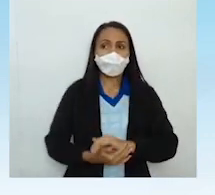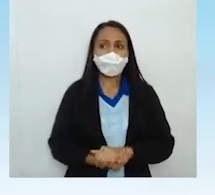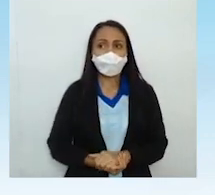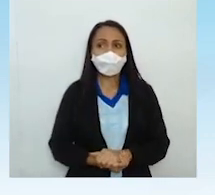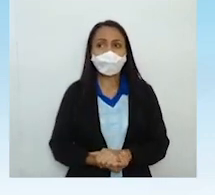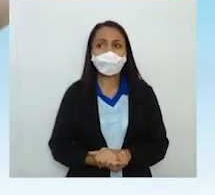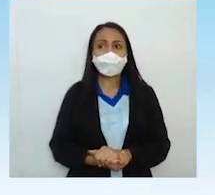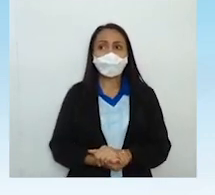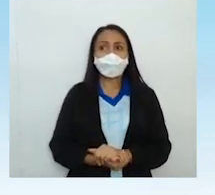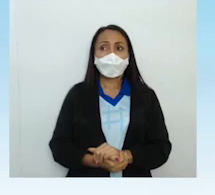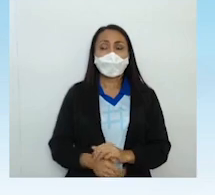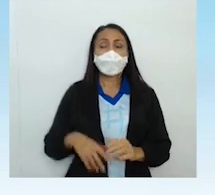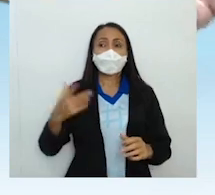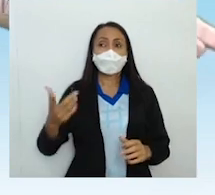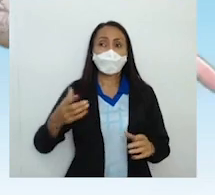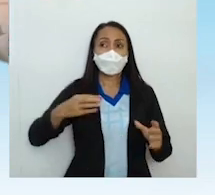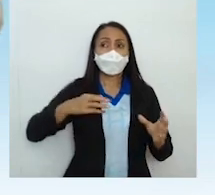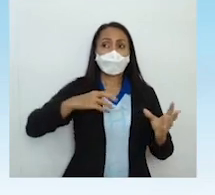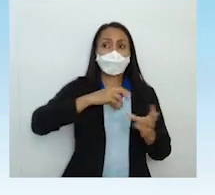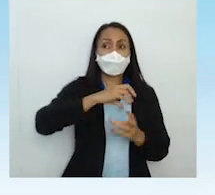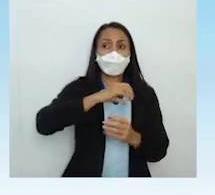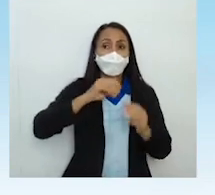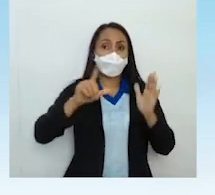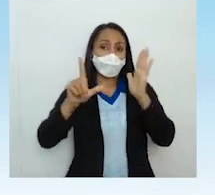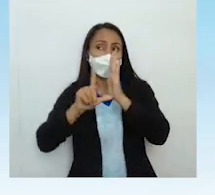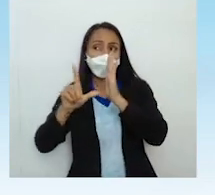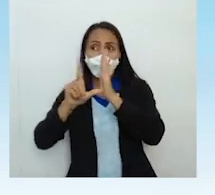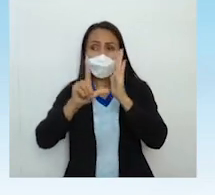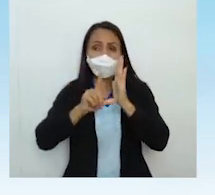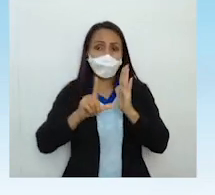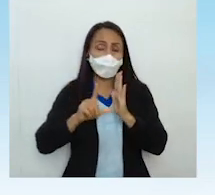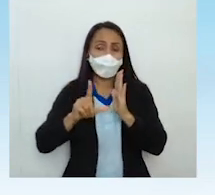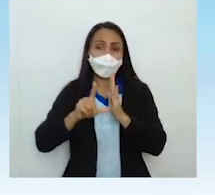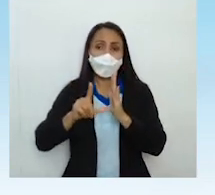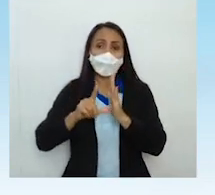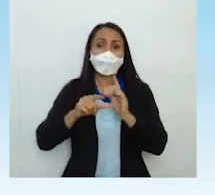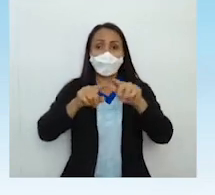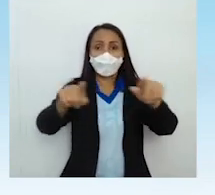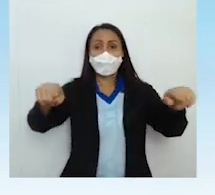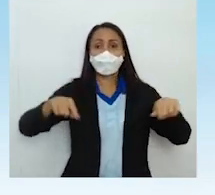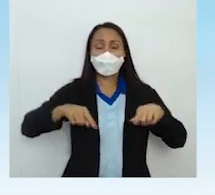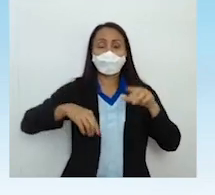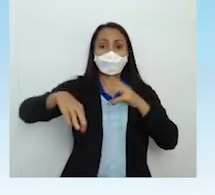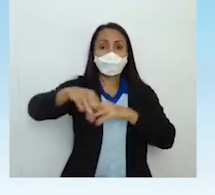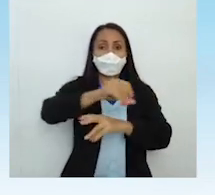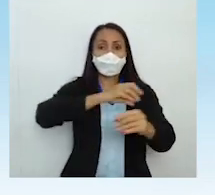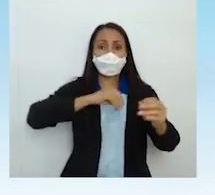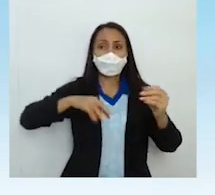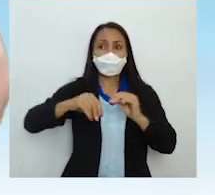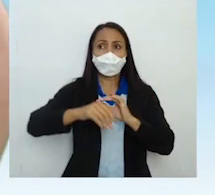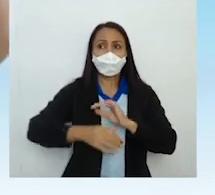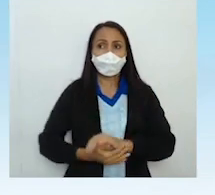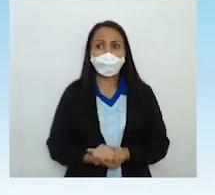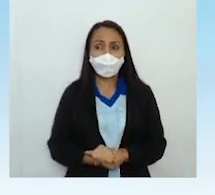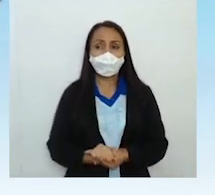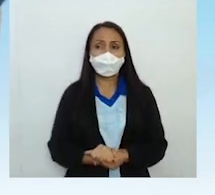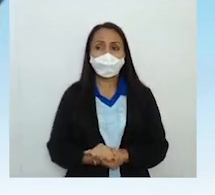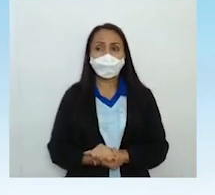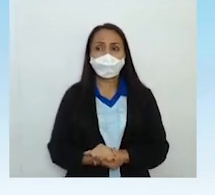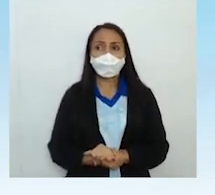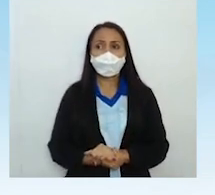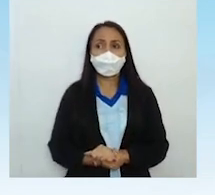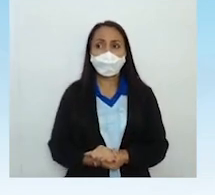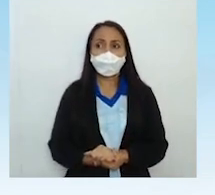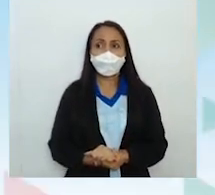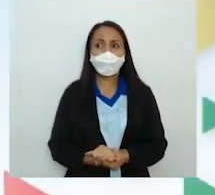passada uma terra ou uma loja, essas coisas todas, os escravos também eram passados como coisas, né, para os seus herdeiros.